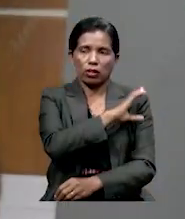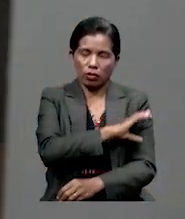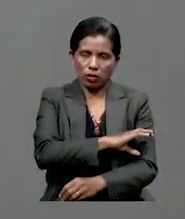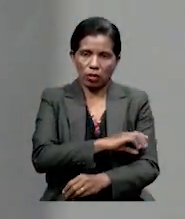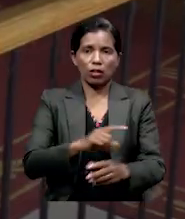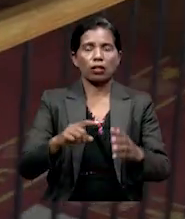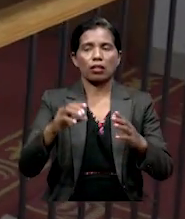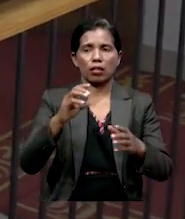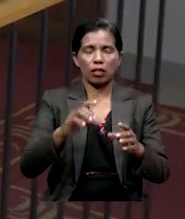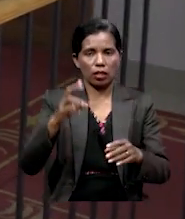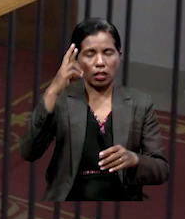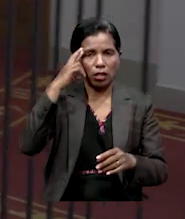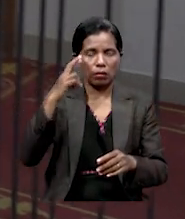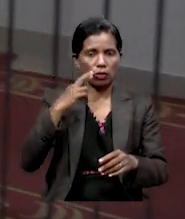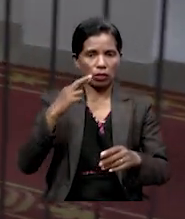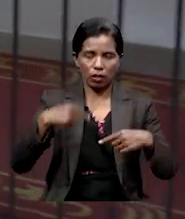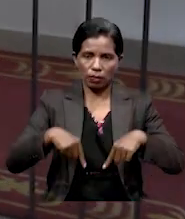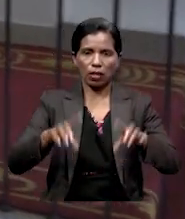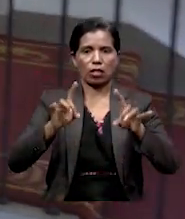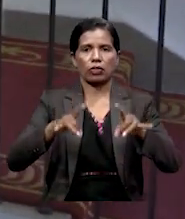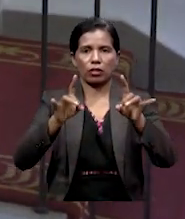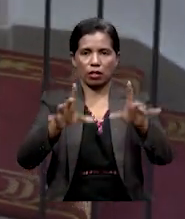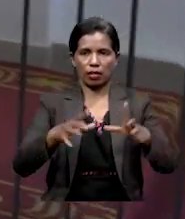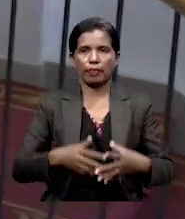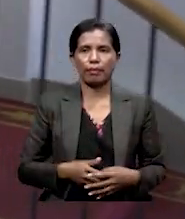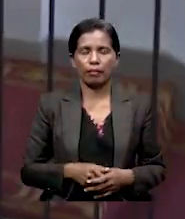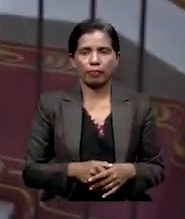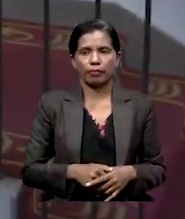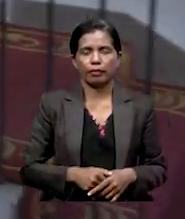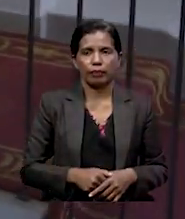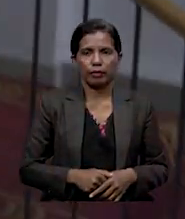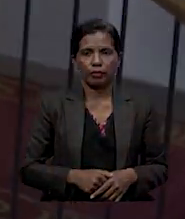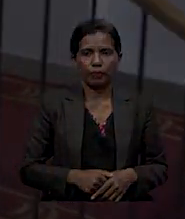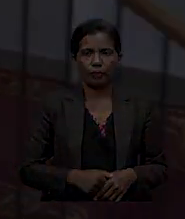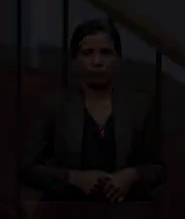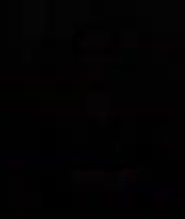Estado, desloca para a Austrália. Adere tu Simenis, bem-vinda Simenis, tchê amém.